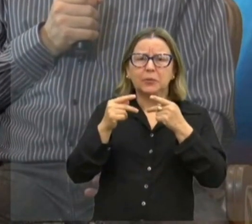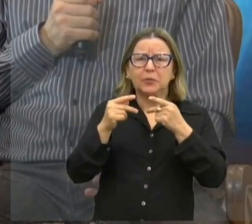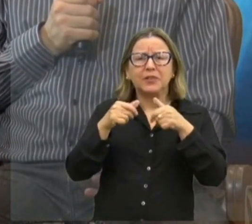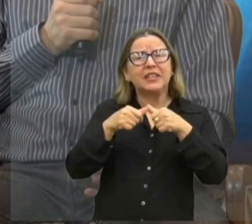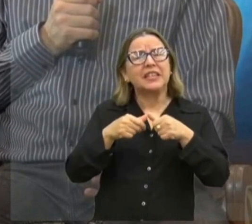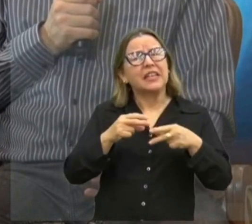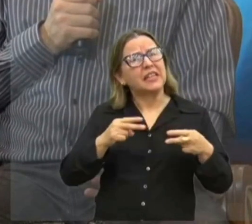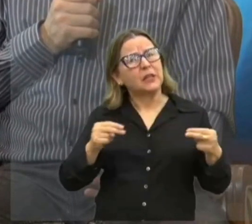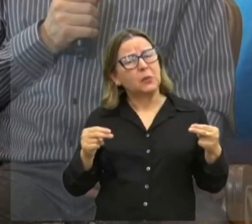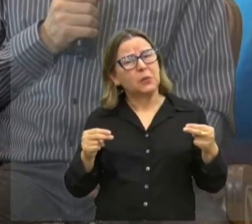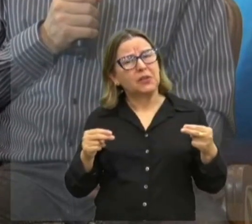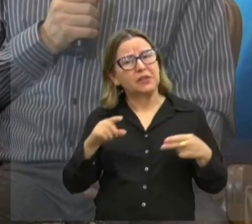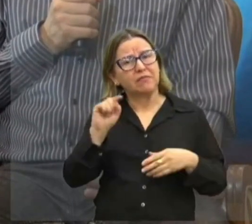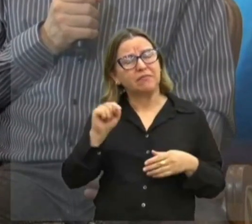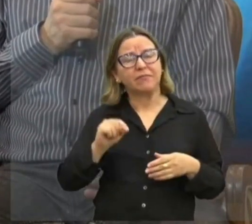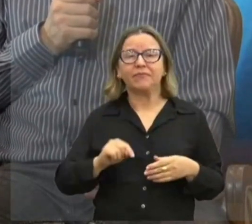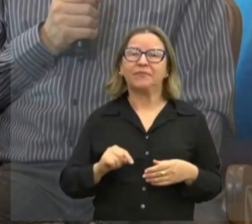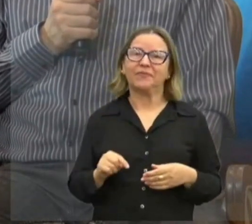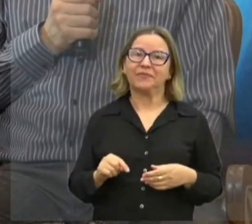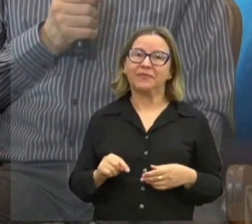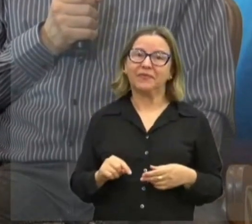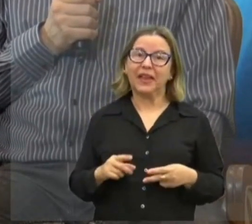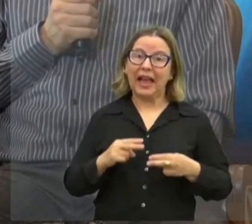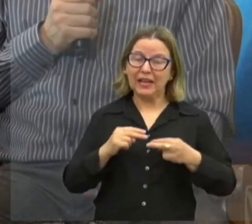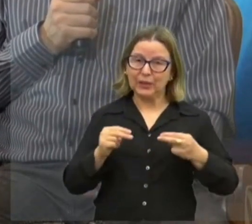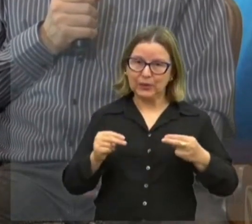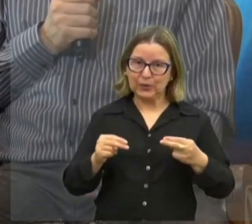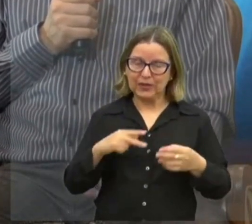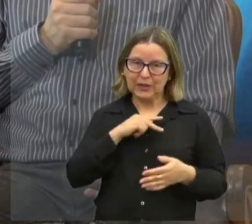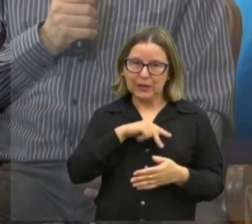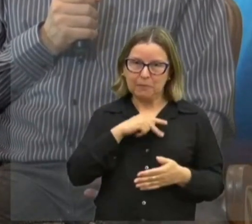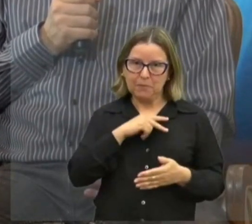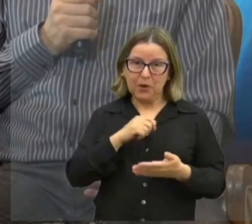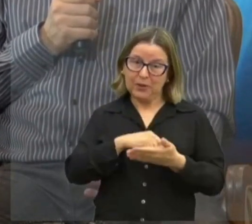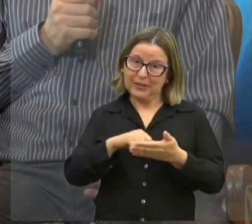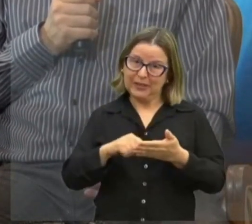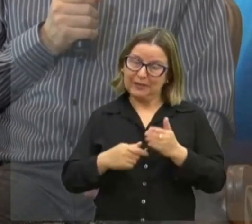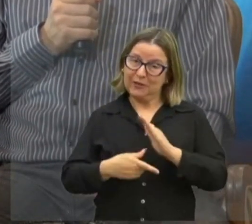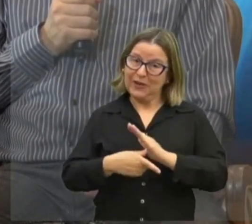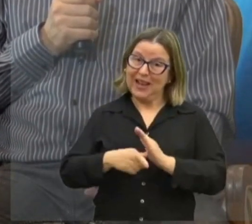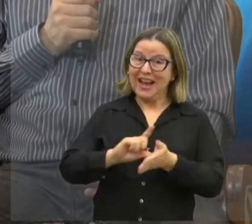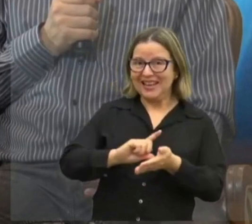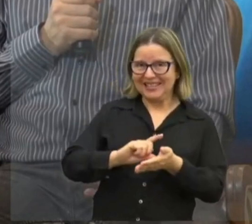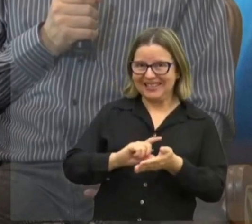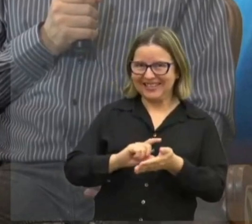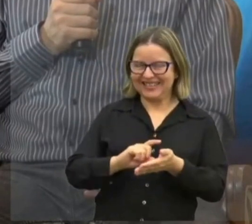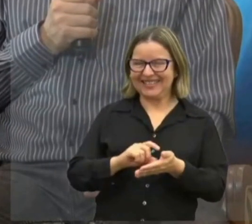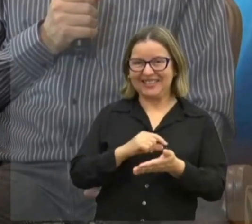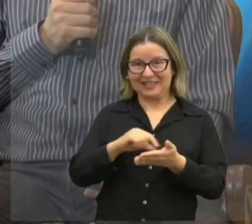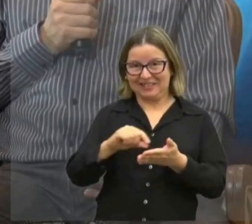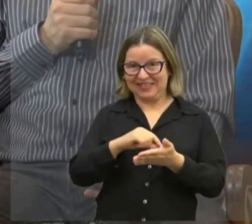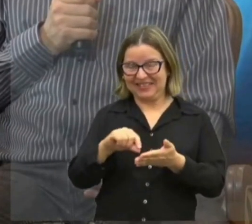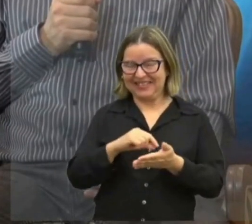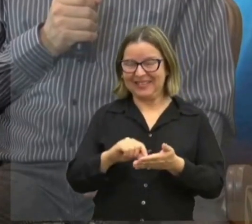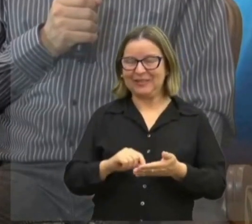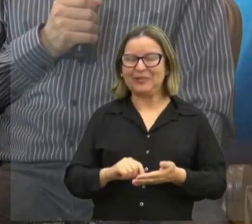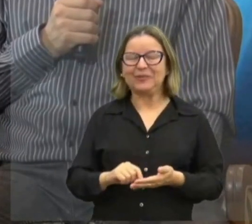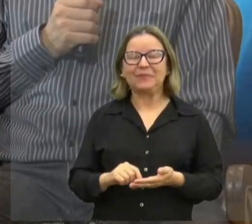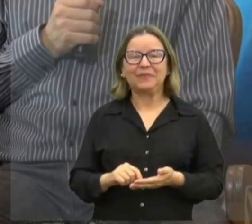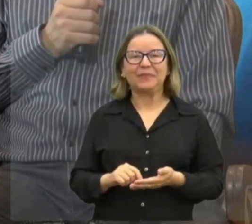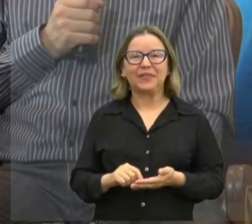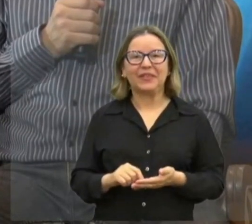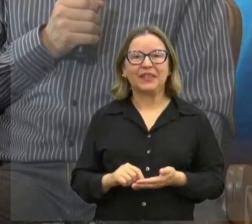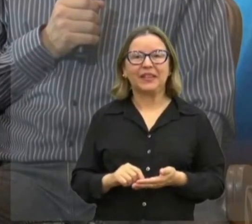coisas? São as coisas que ele acabara de dizer nos versículos anteriores, que nós encontramos no